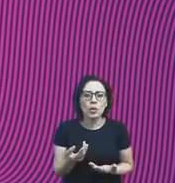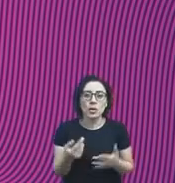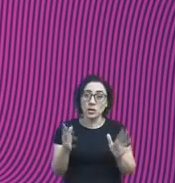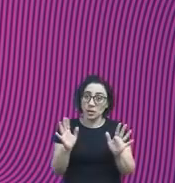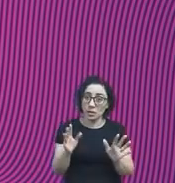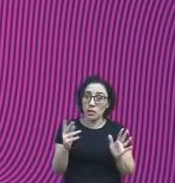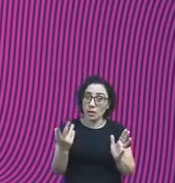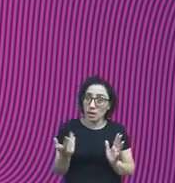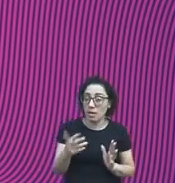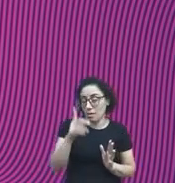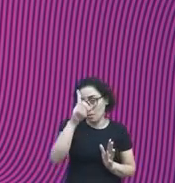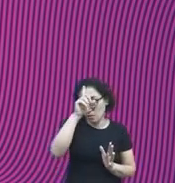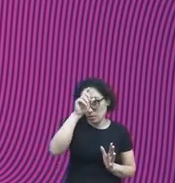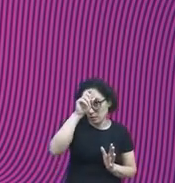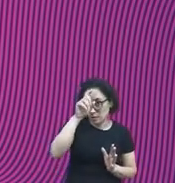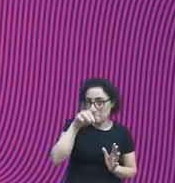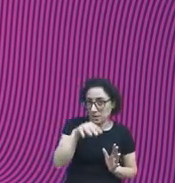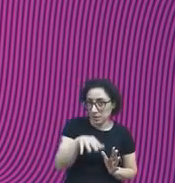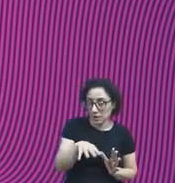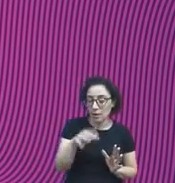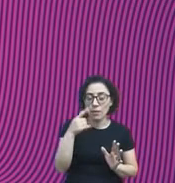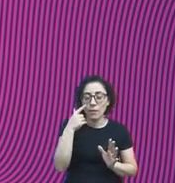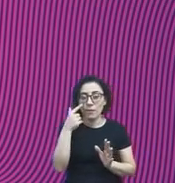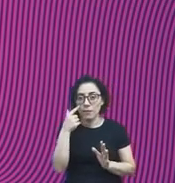a possibilidade de investir